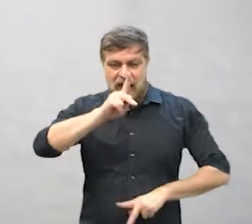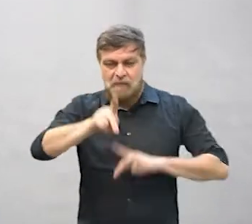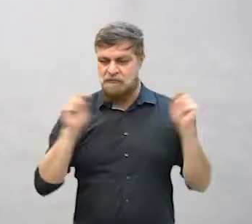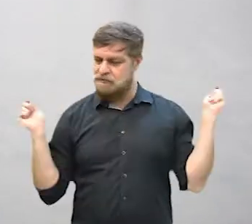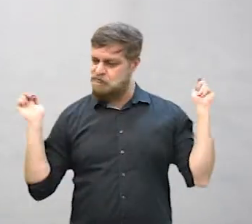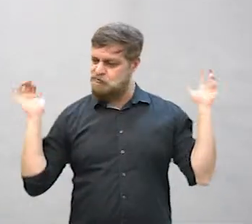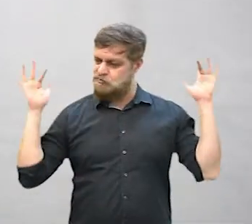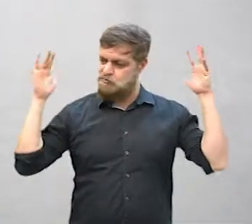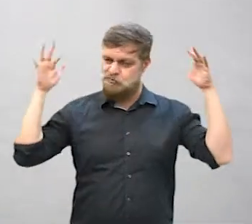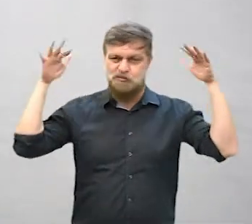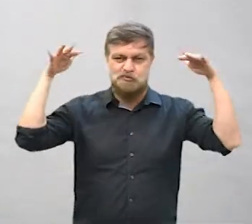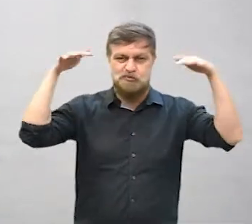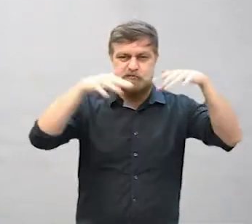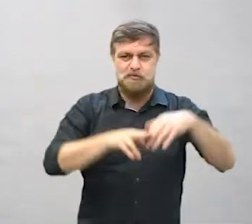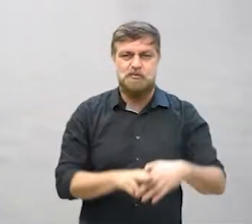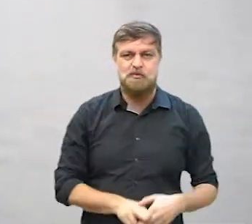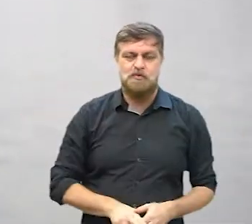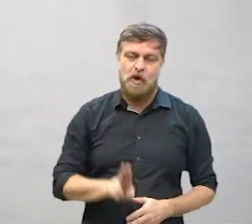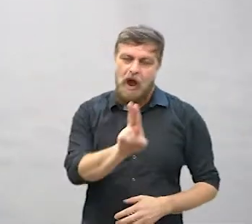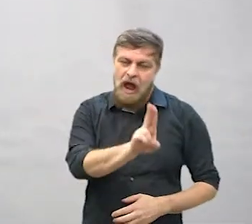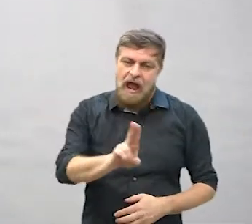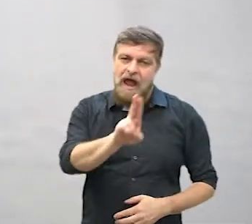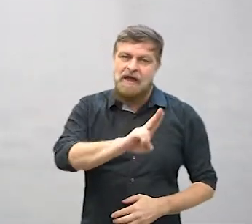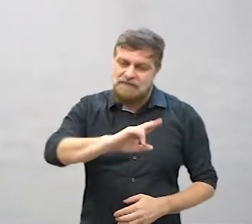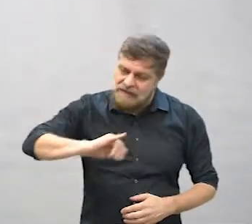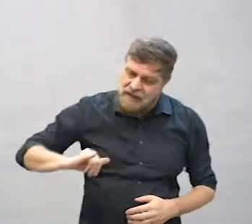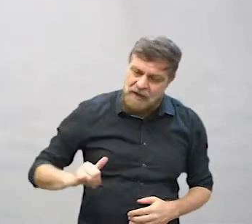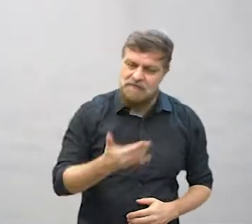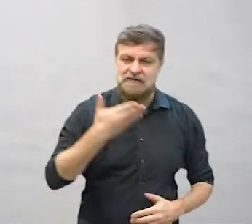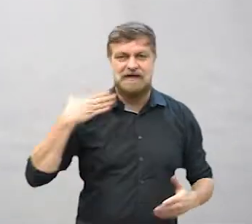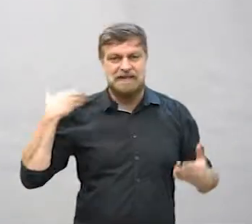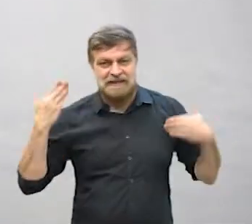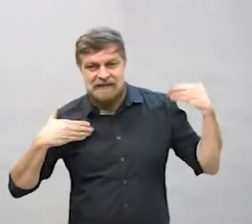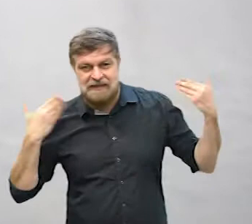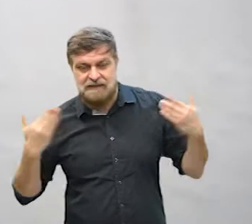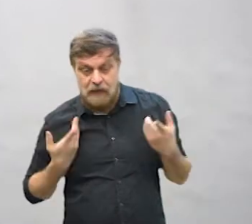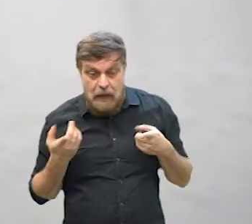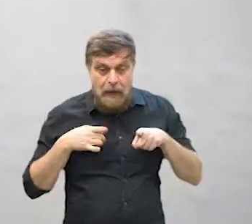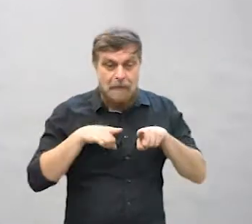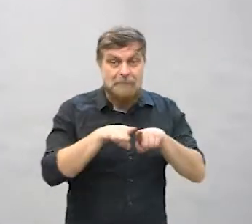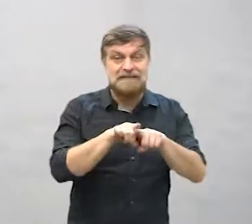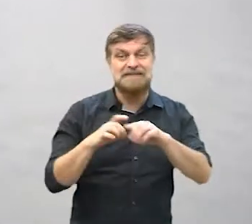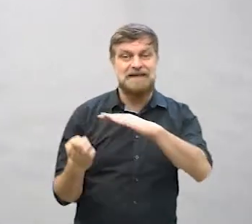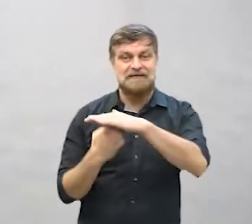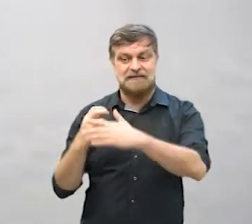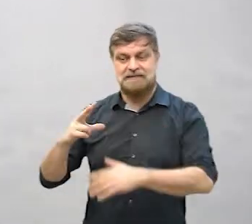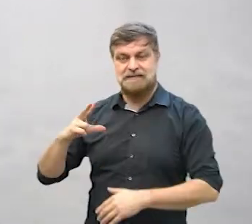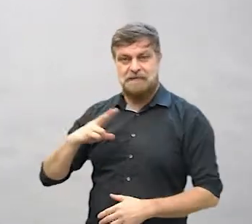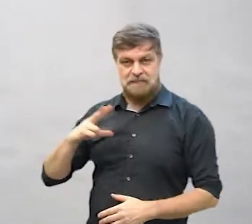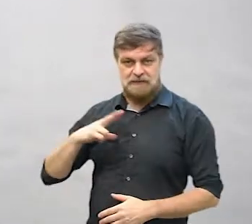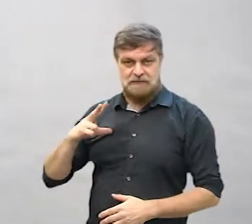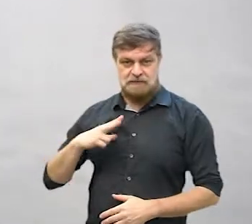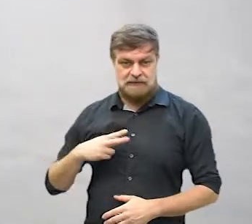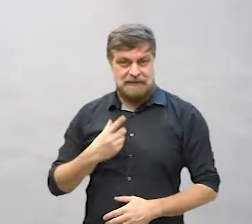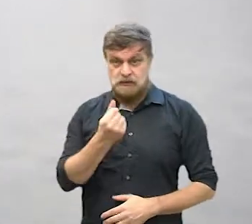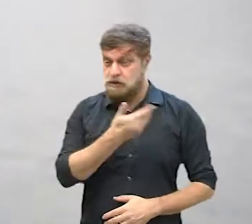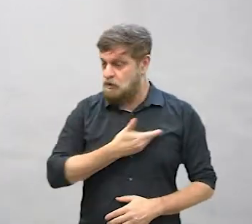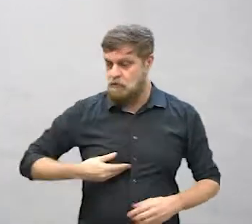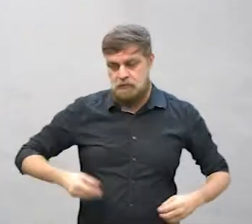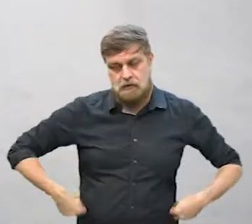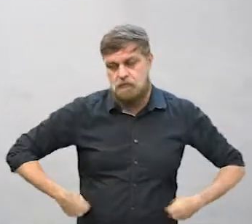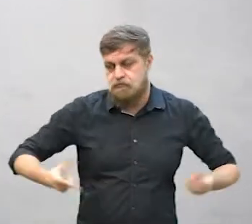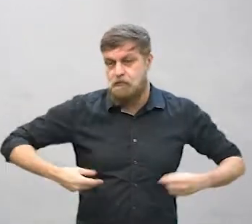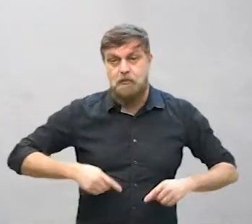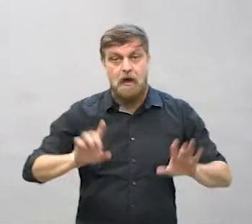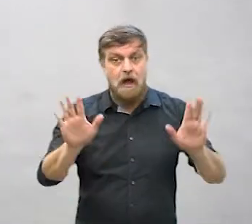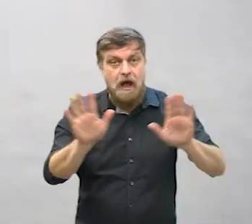tem um alô grande população que utiliza o local aqui como lazer e essa parceria deve ser feita com a iniciativa privada que não vai ter custos